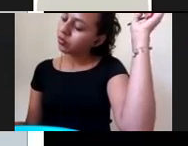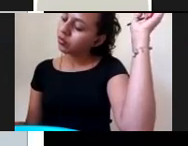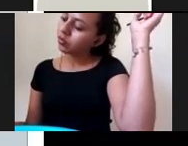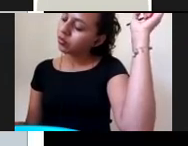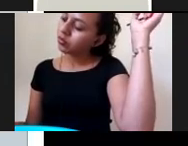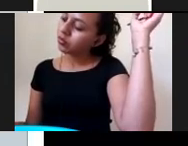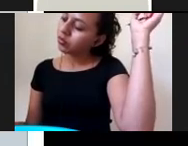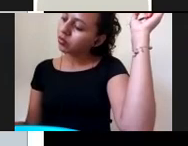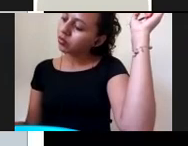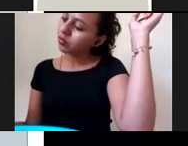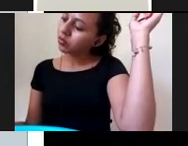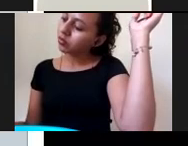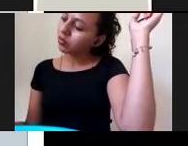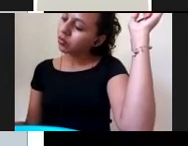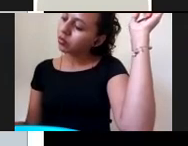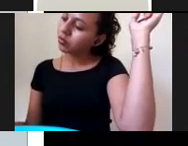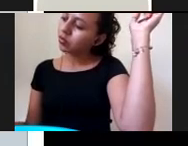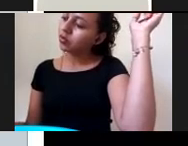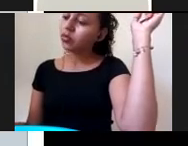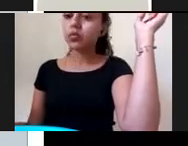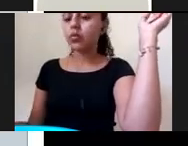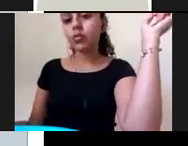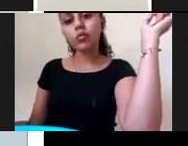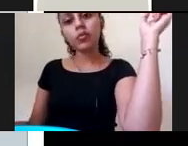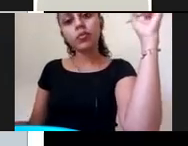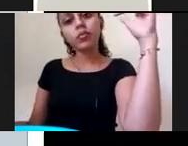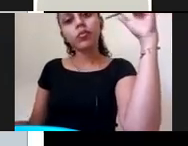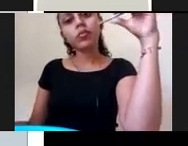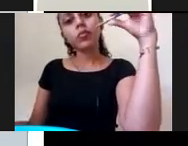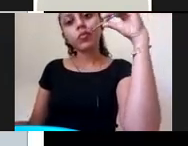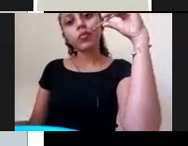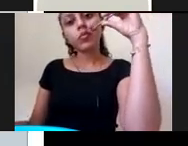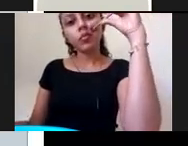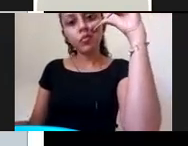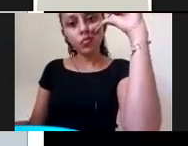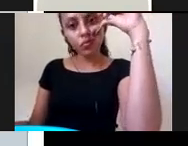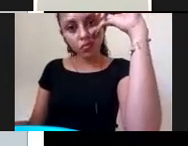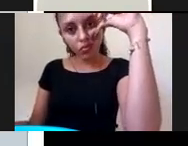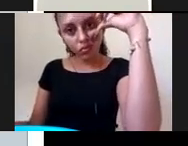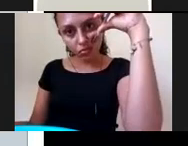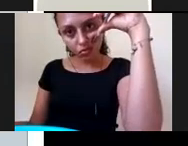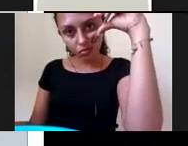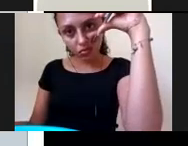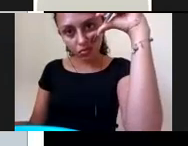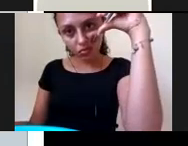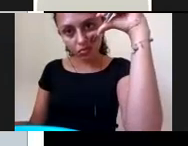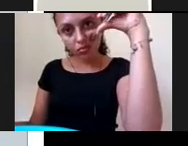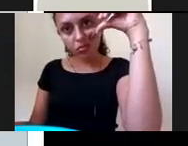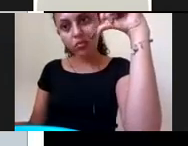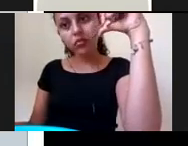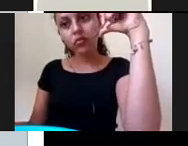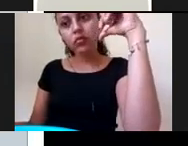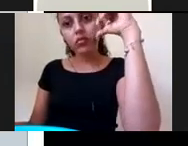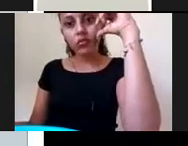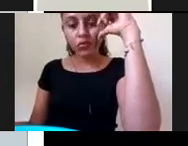a respiração, existem várias nomenclaturas para respiração. Isso a gente vai ver já já, que a gente